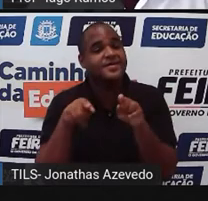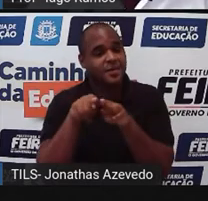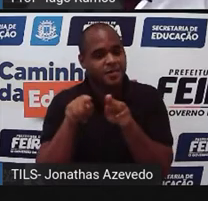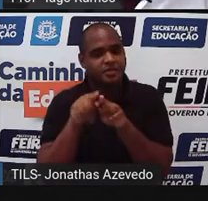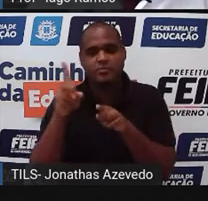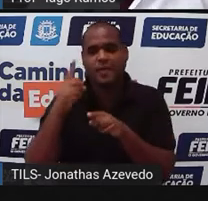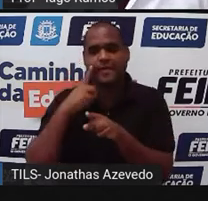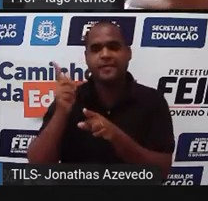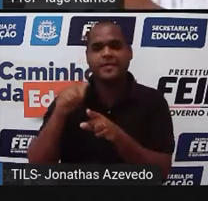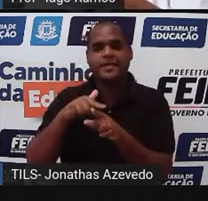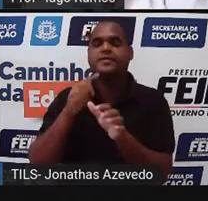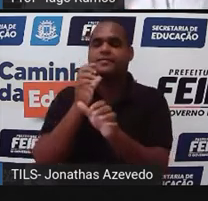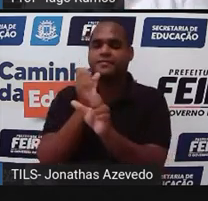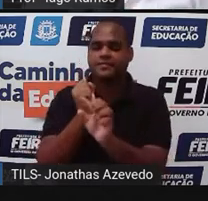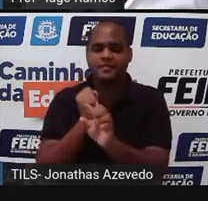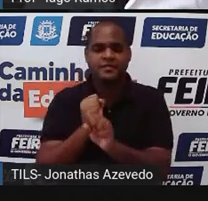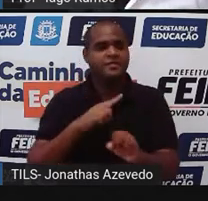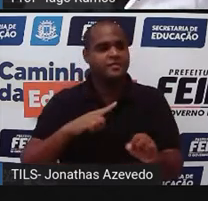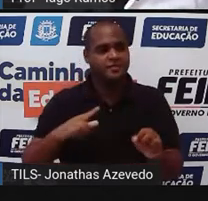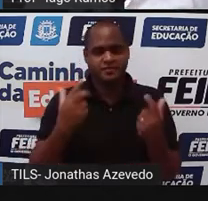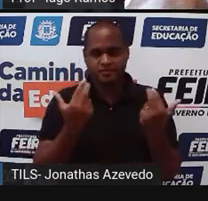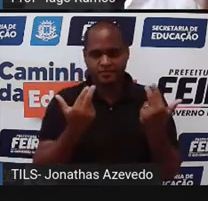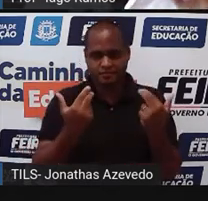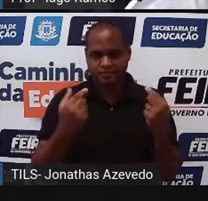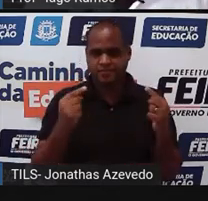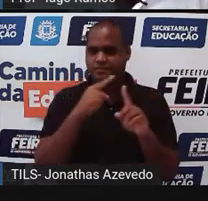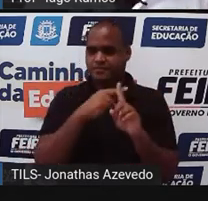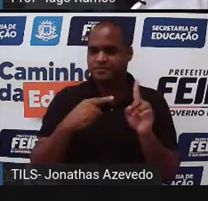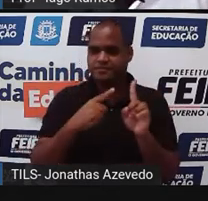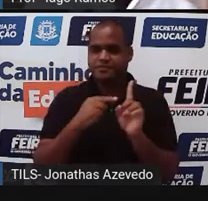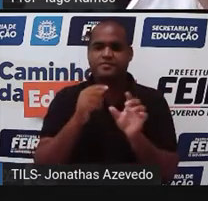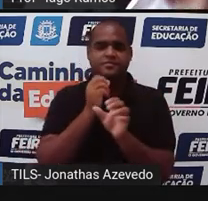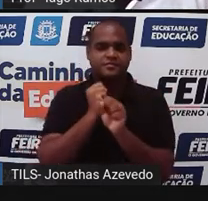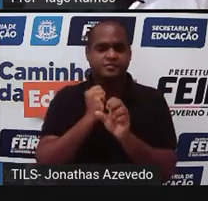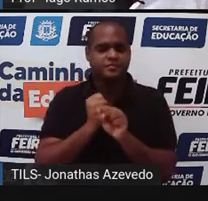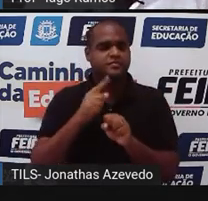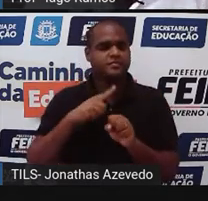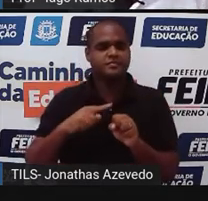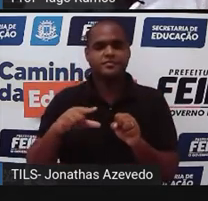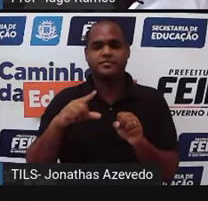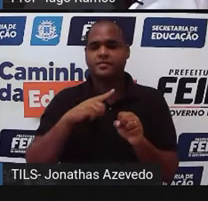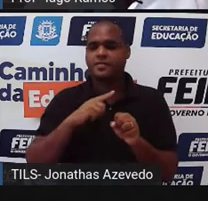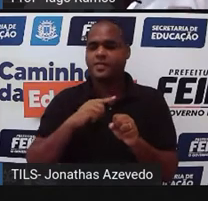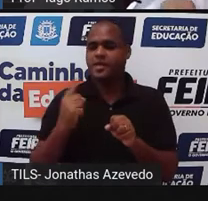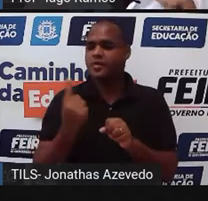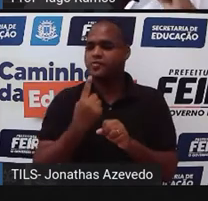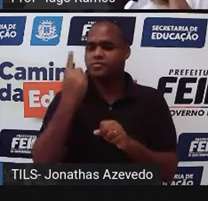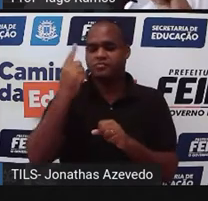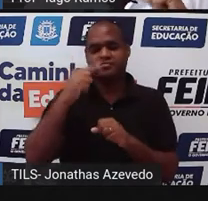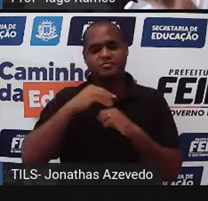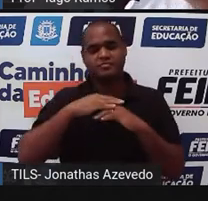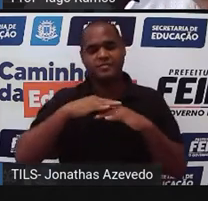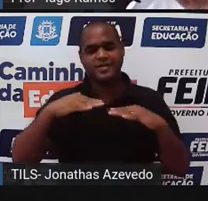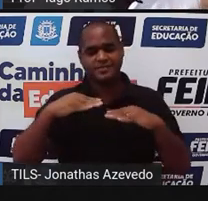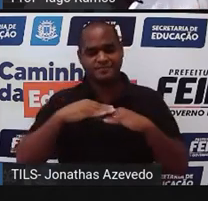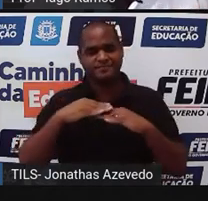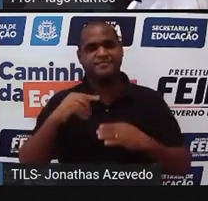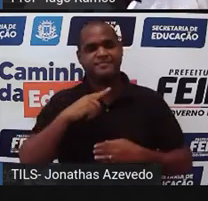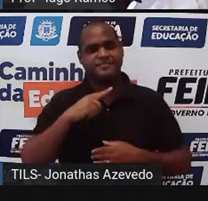quadrados ou de retângulos é a mesma dos paralelogramos medida da base vezes em medidas altura beleza